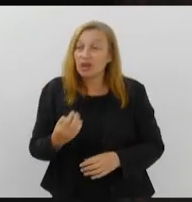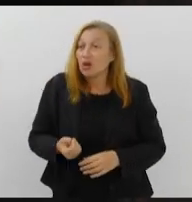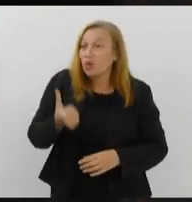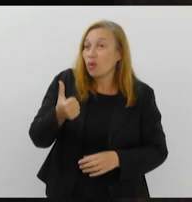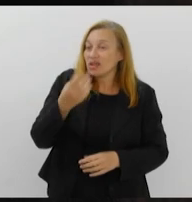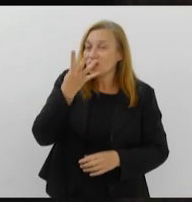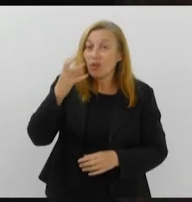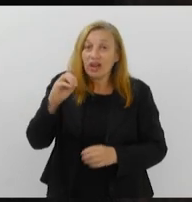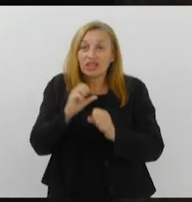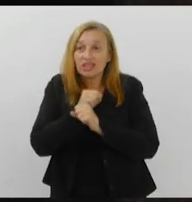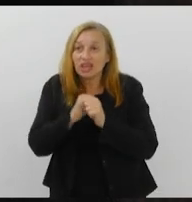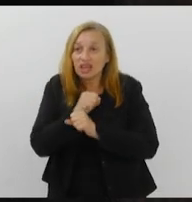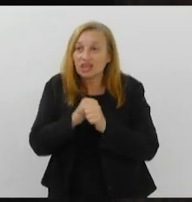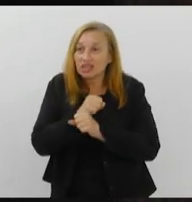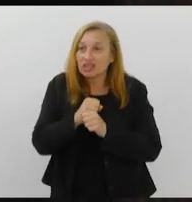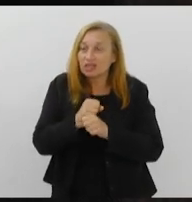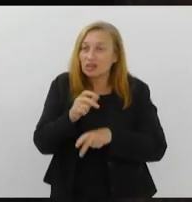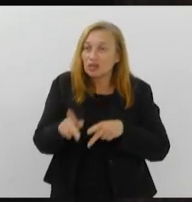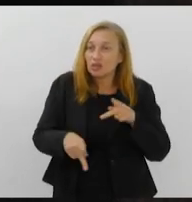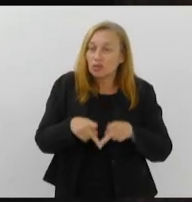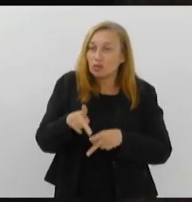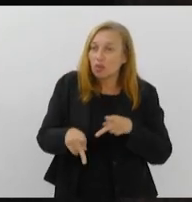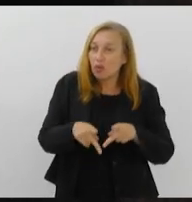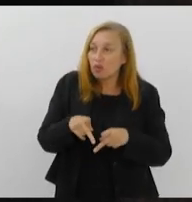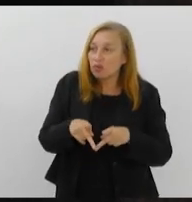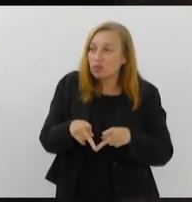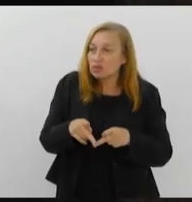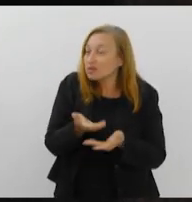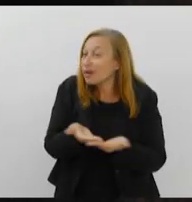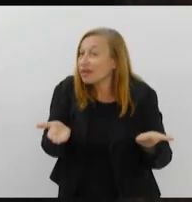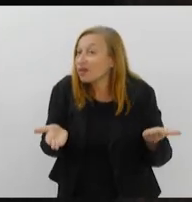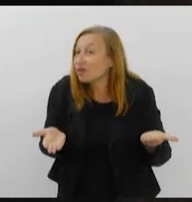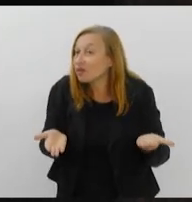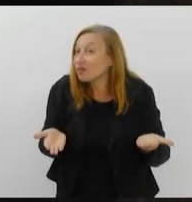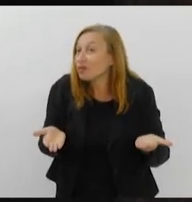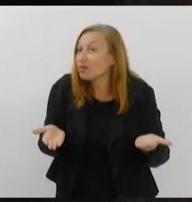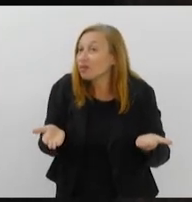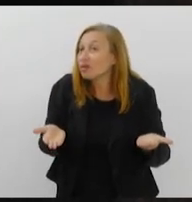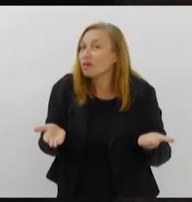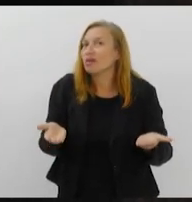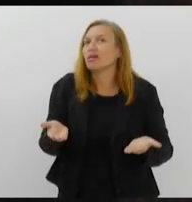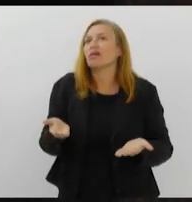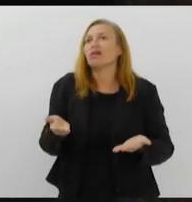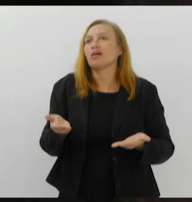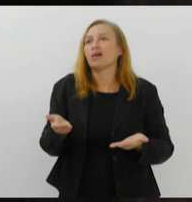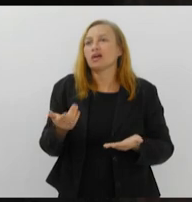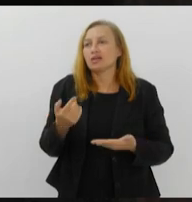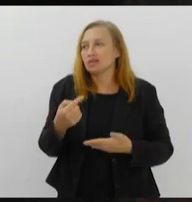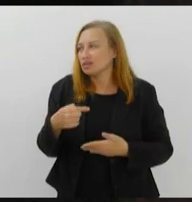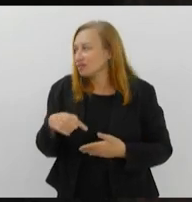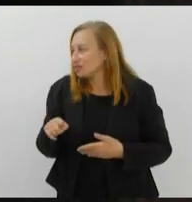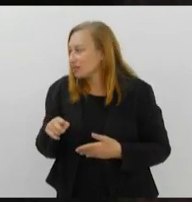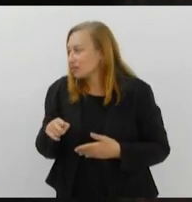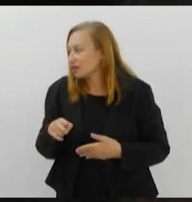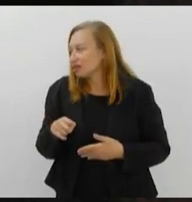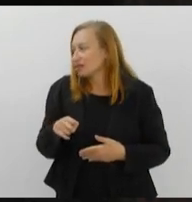40 anos, a população de bem caiu nesse engodo. A gente foi